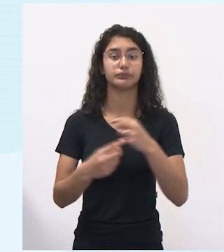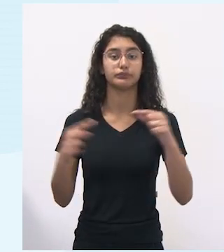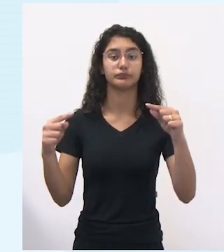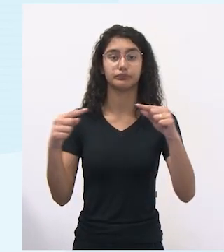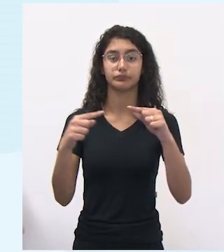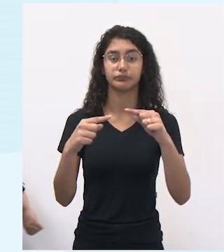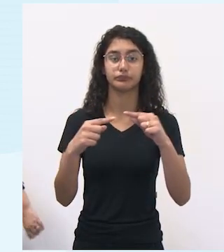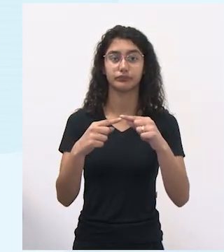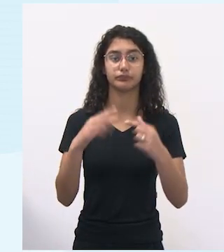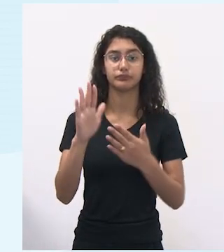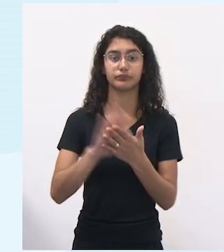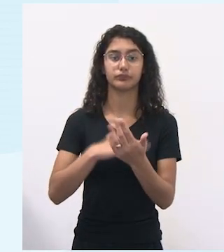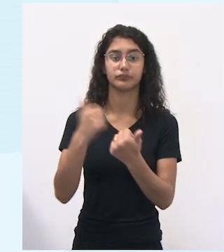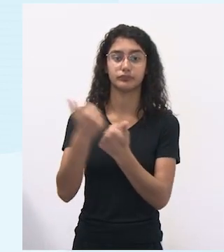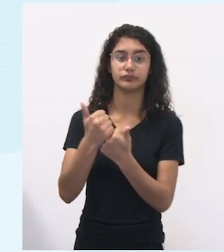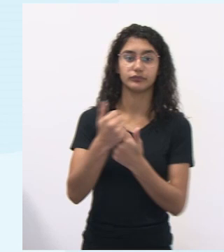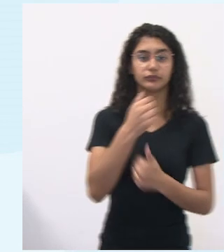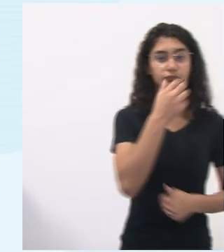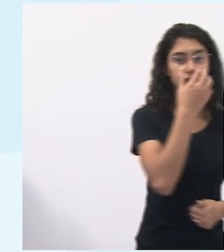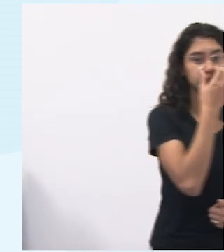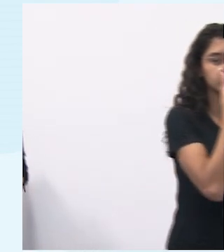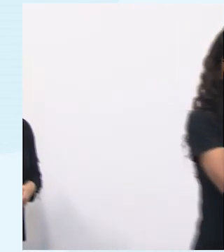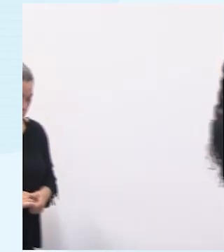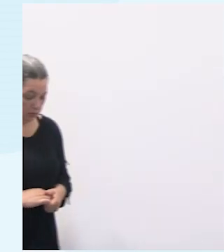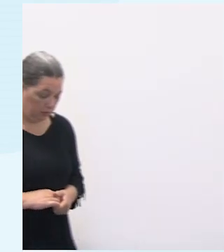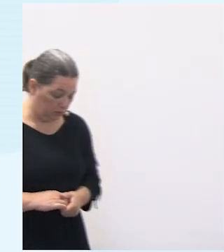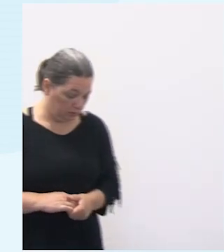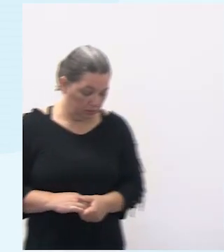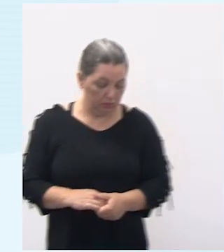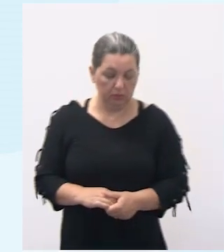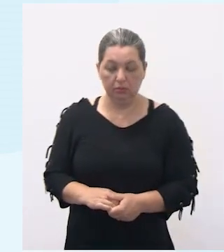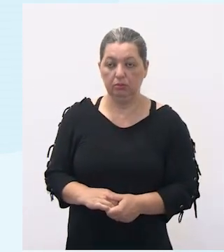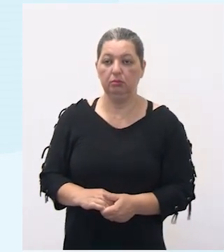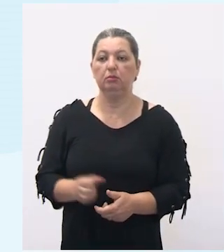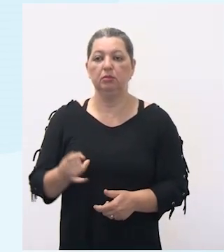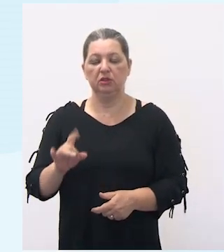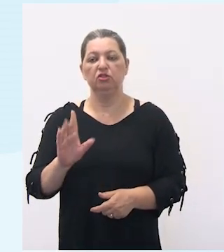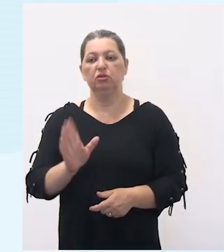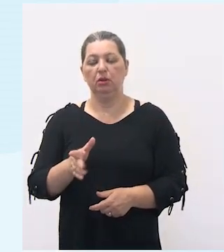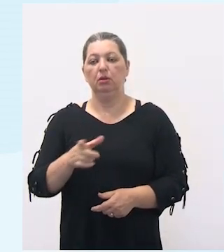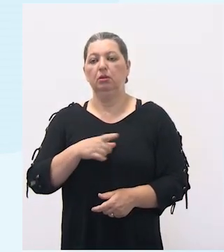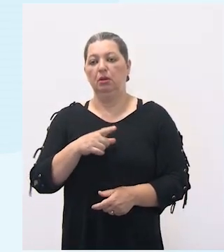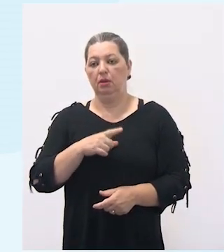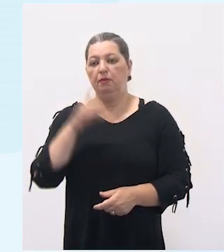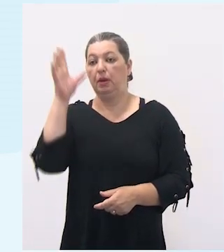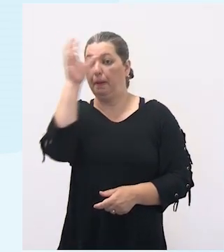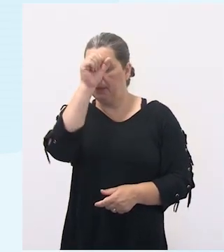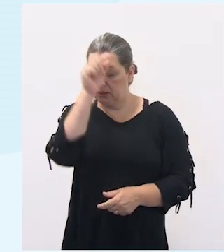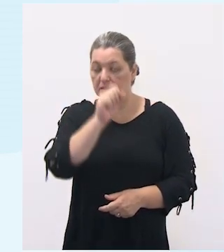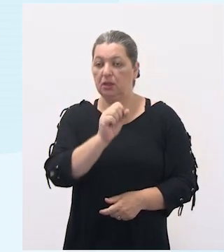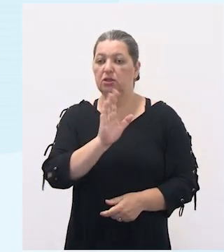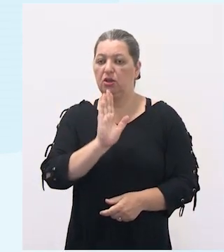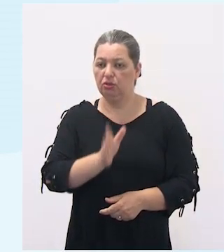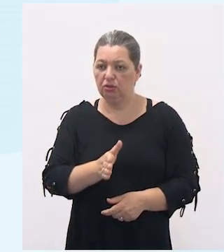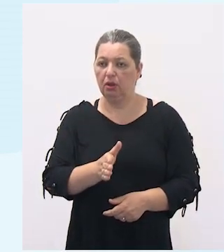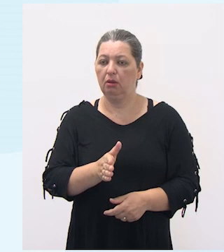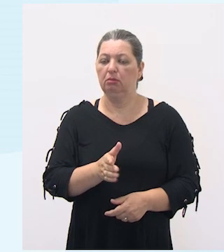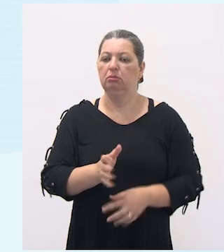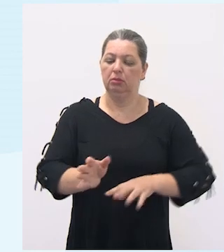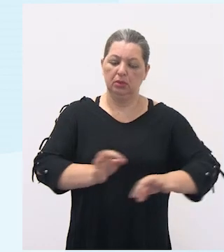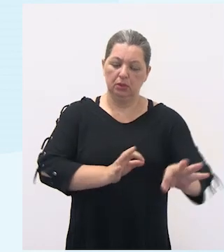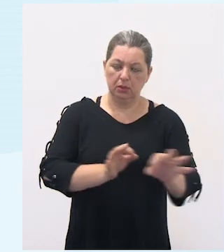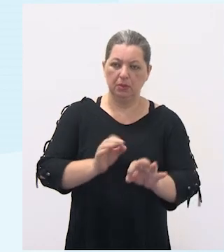atingidos. E em quais níveis eles foram atingidos. Se houve realmente aprendizagem, e essa aprendizagem aconteceu uma